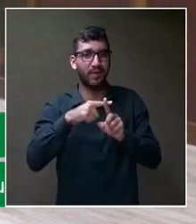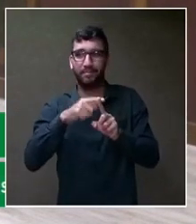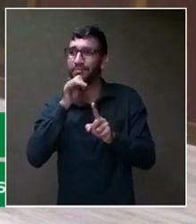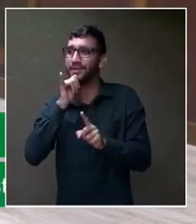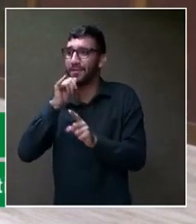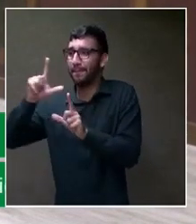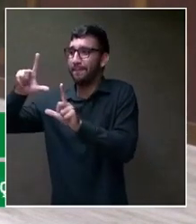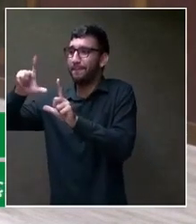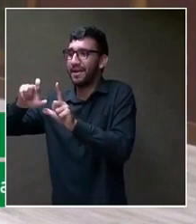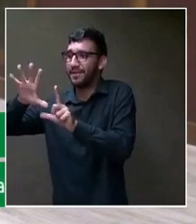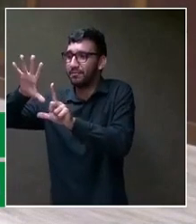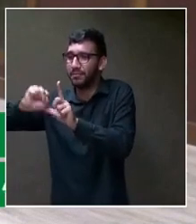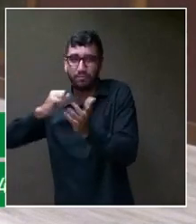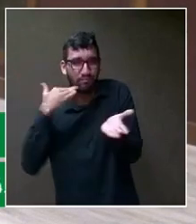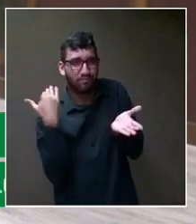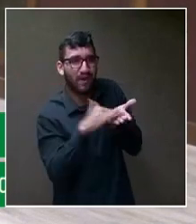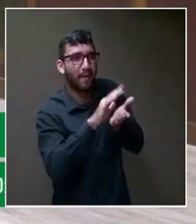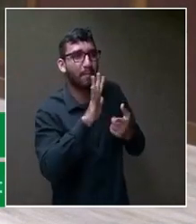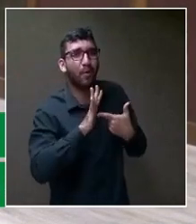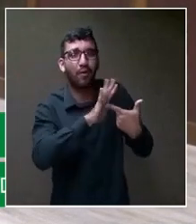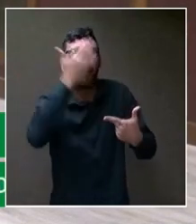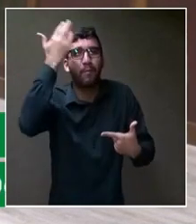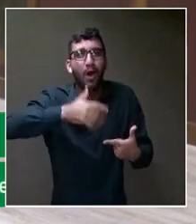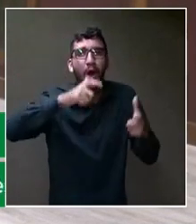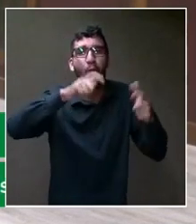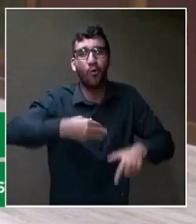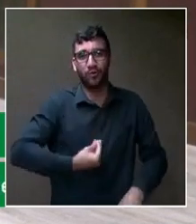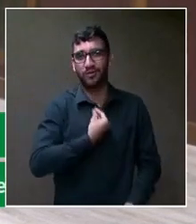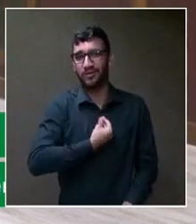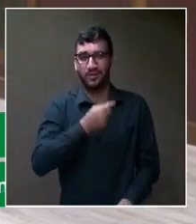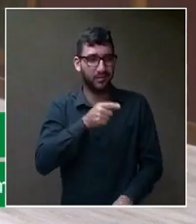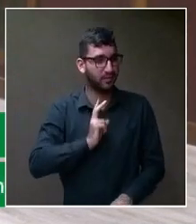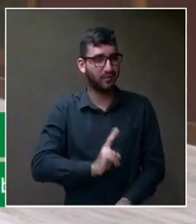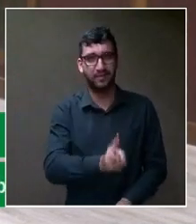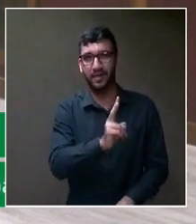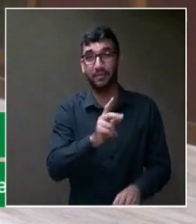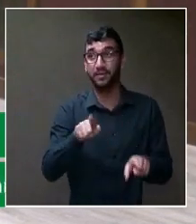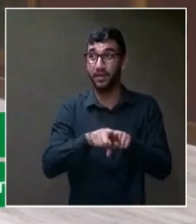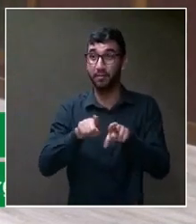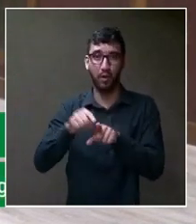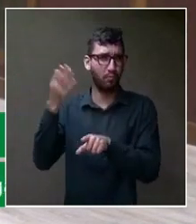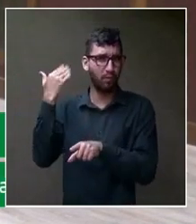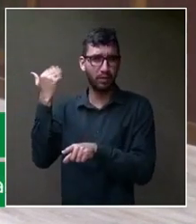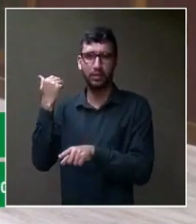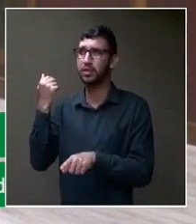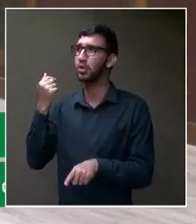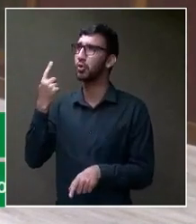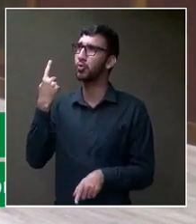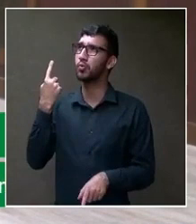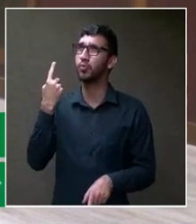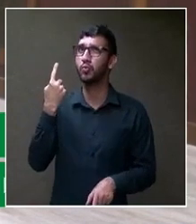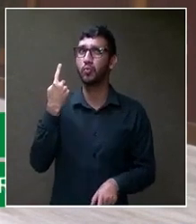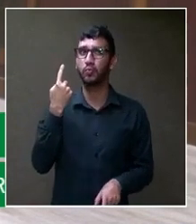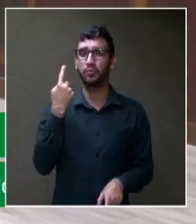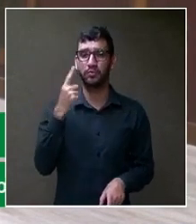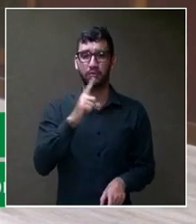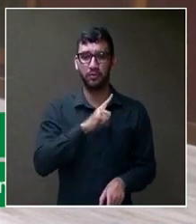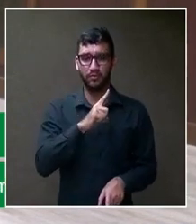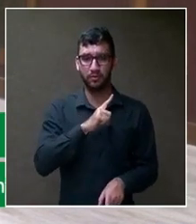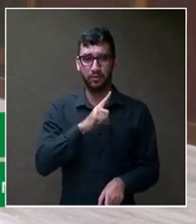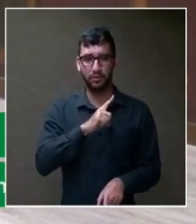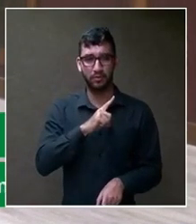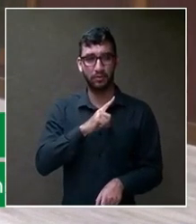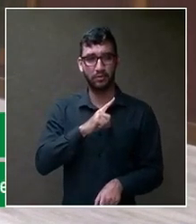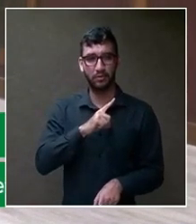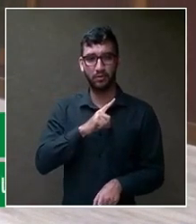para dizer onde ela estava. Isso era uma coisa contínua. Inclusive, uma vez a gente foi num lugar fazer